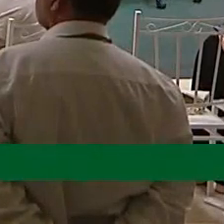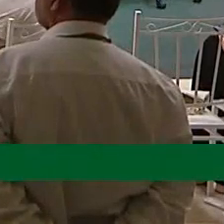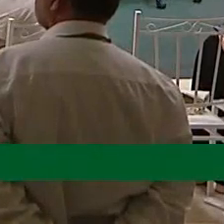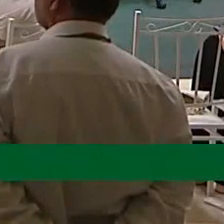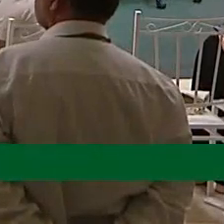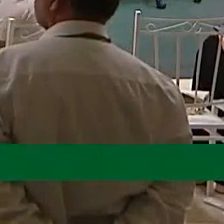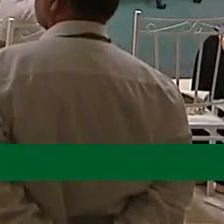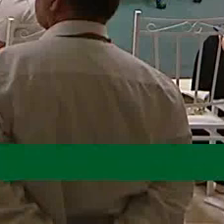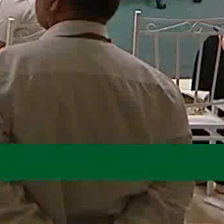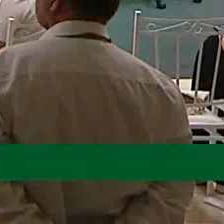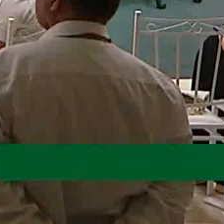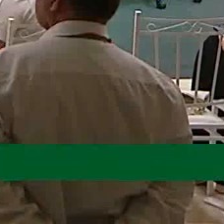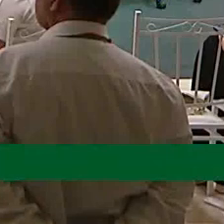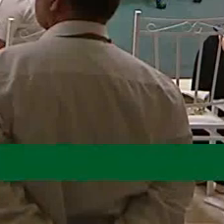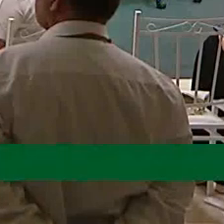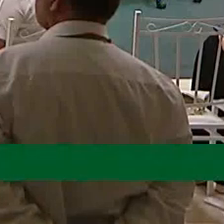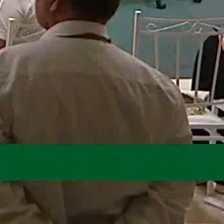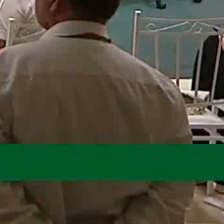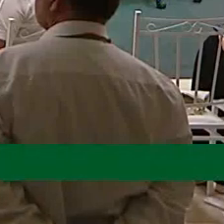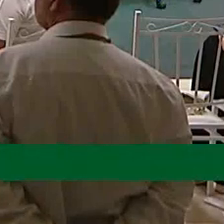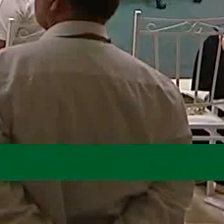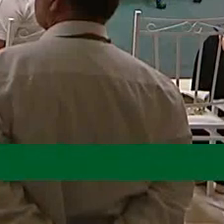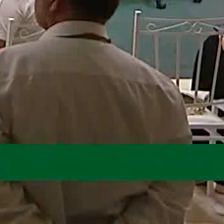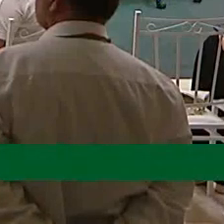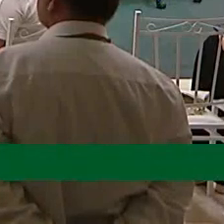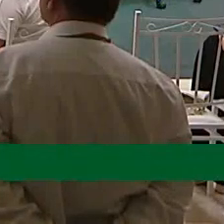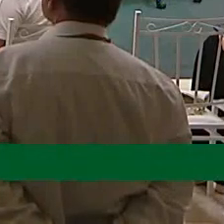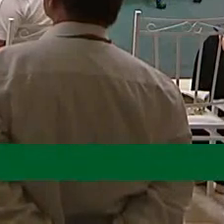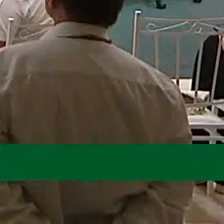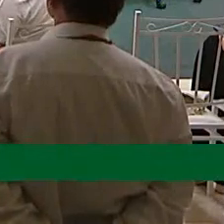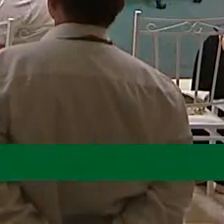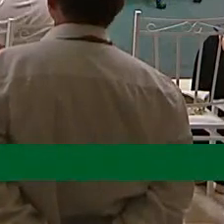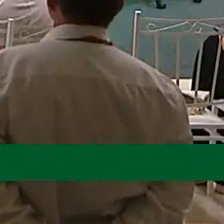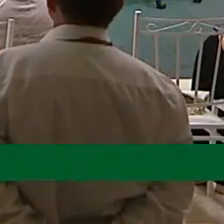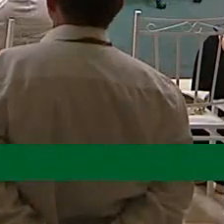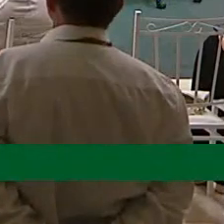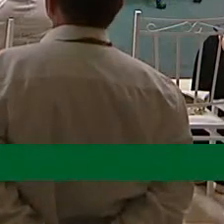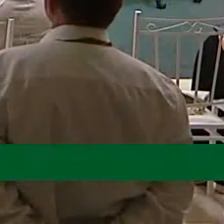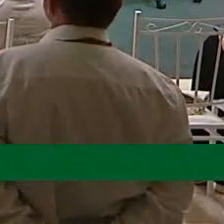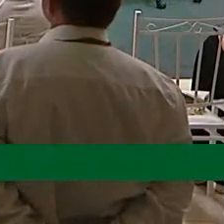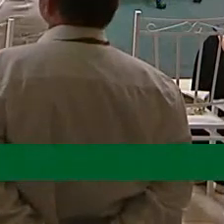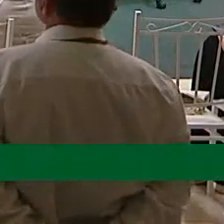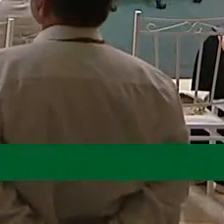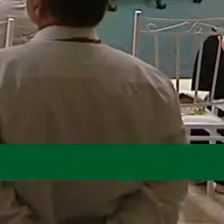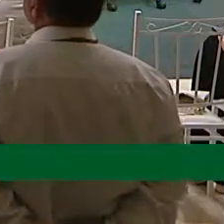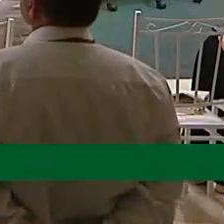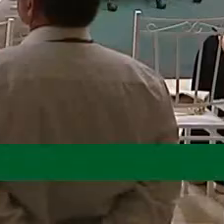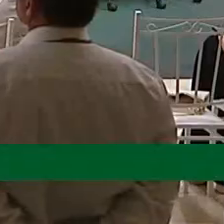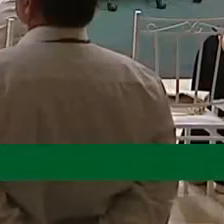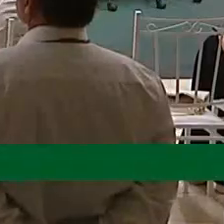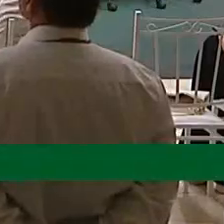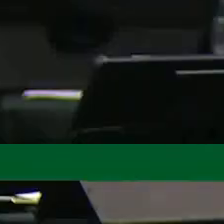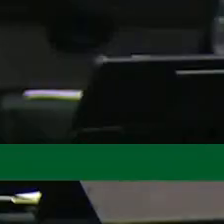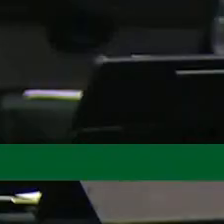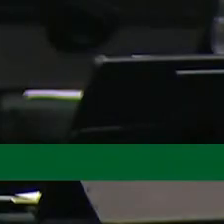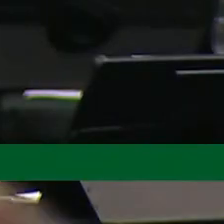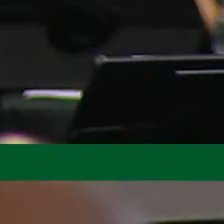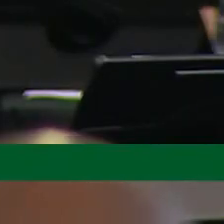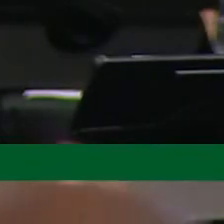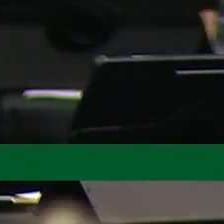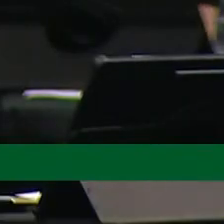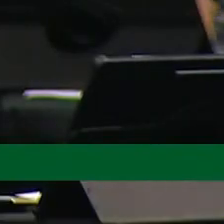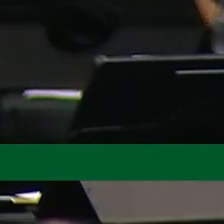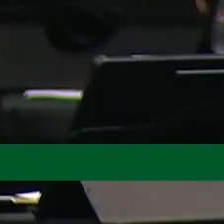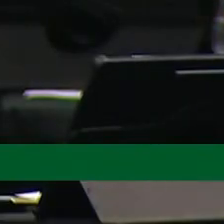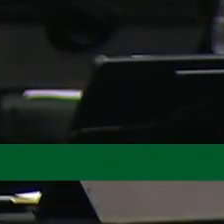complementar 204/2001, que cria o Fundo Estadual de Sanidade Animal e adota outras providências para acrescentar a indenização por meio de recursos oriundos do